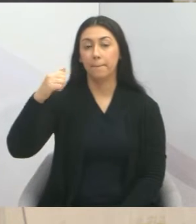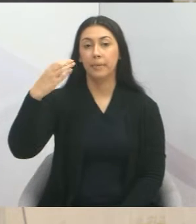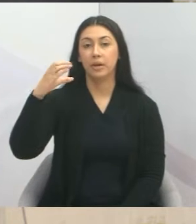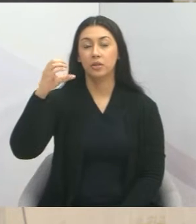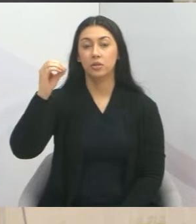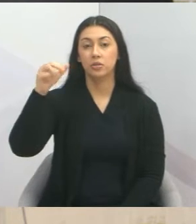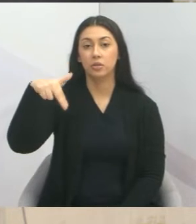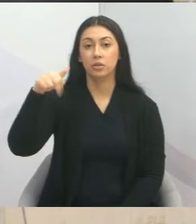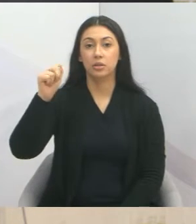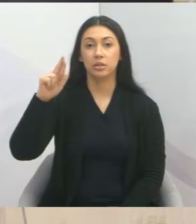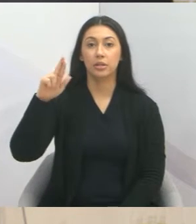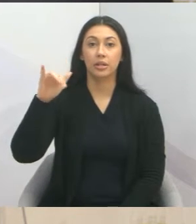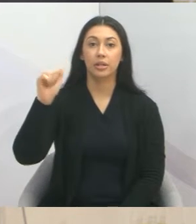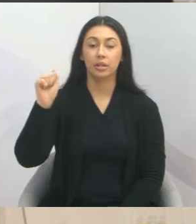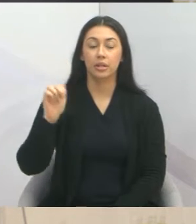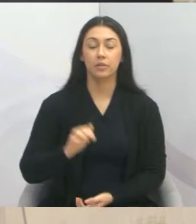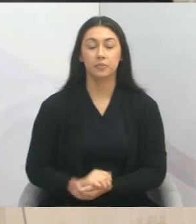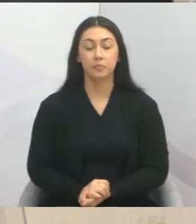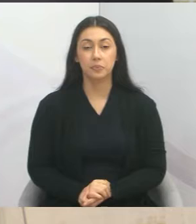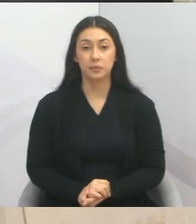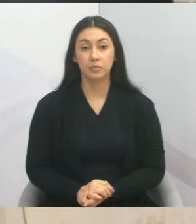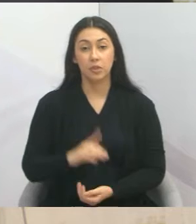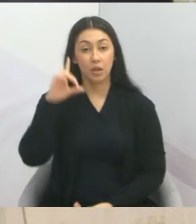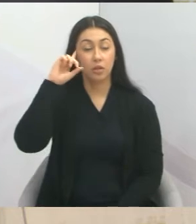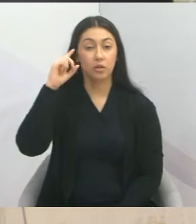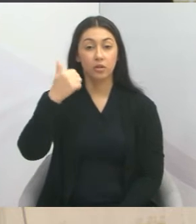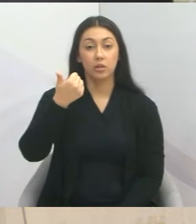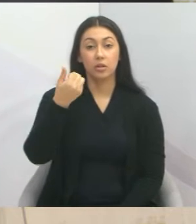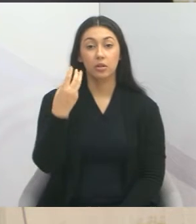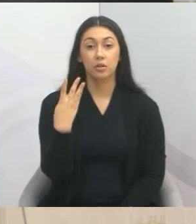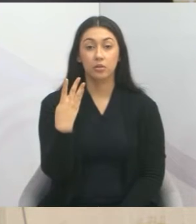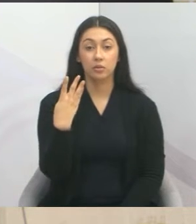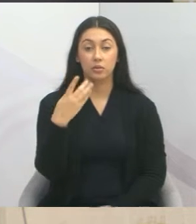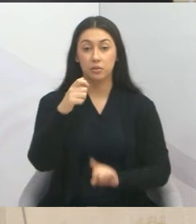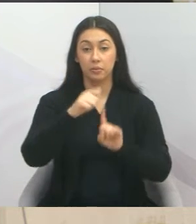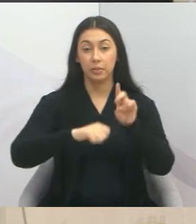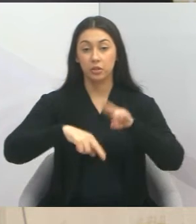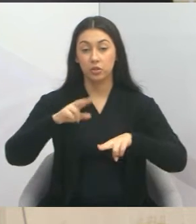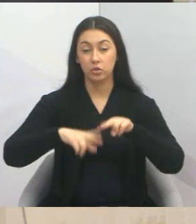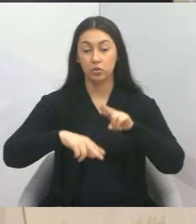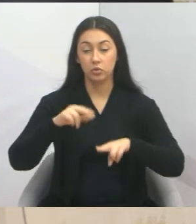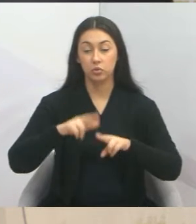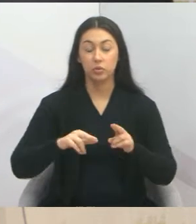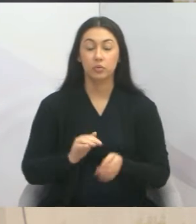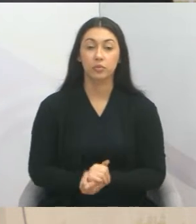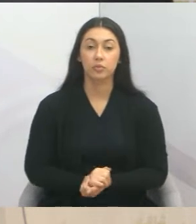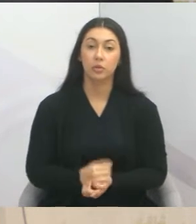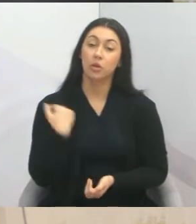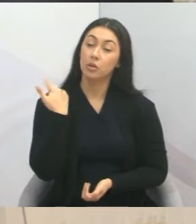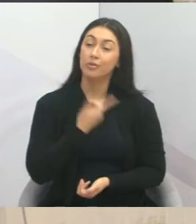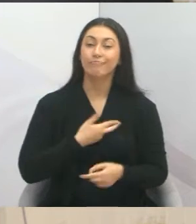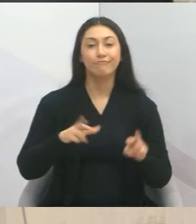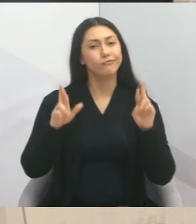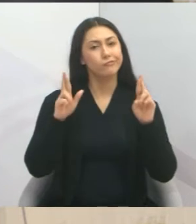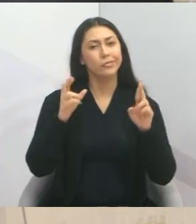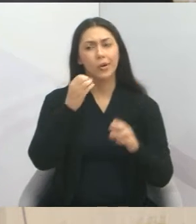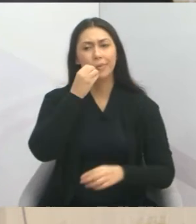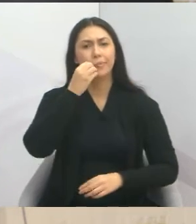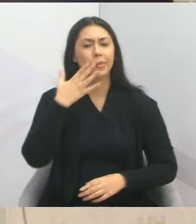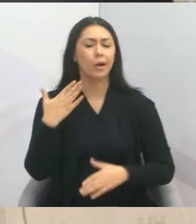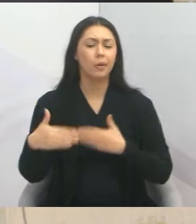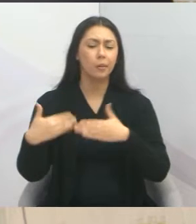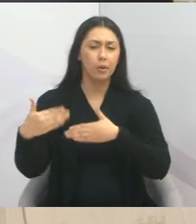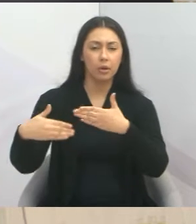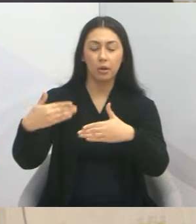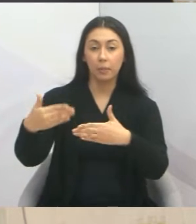LS Integrado de Justiça no dia 14 de junho próximo passado no local desejamos sucesso total a